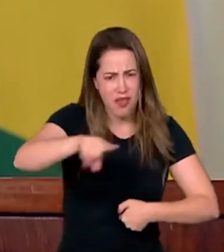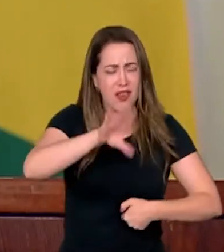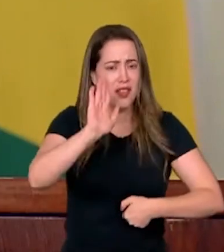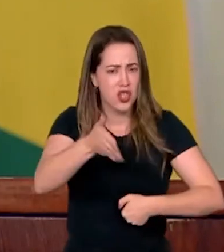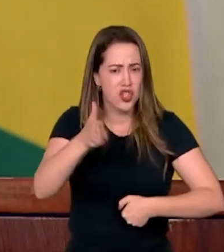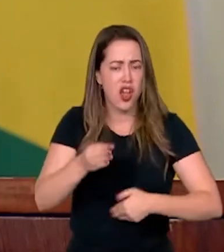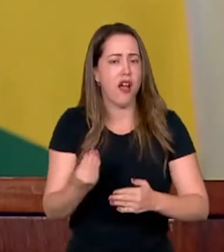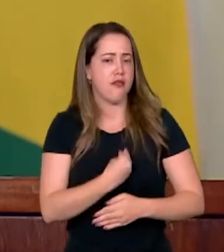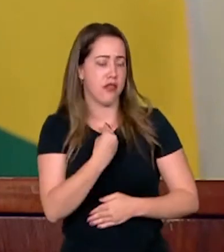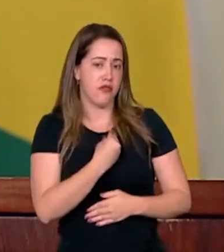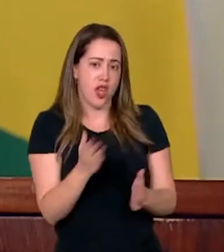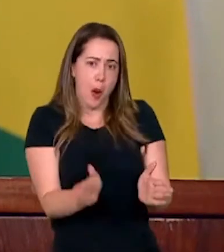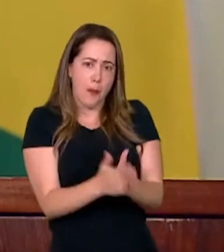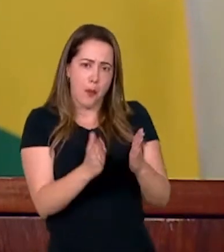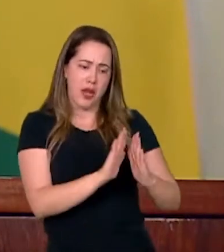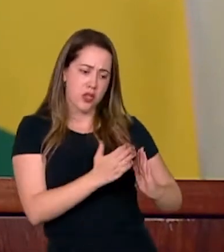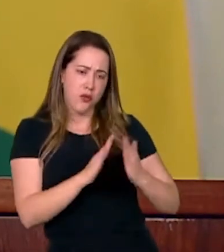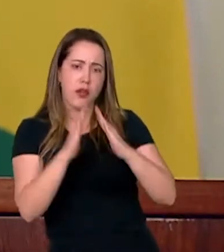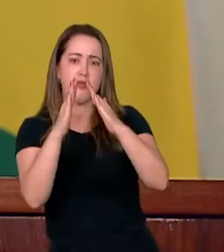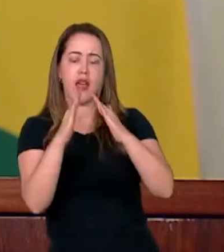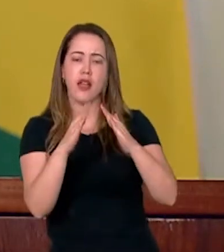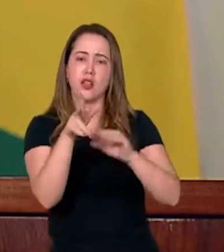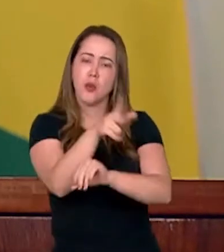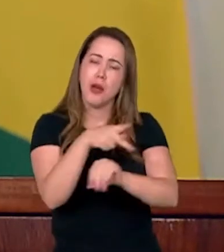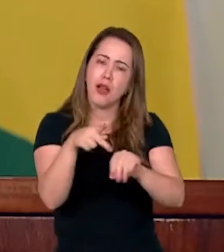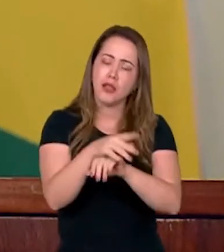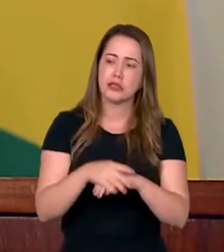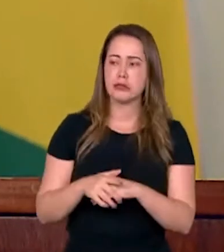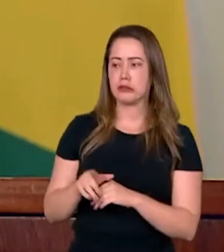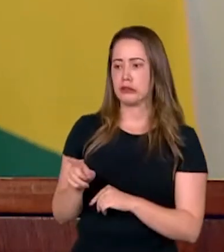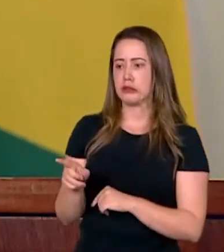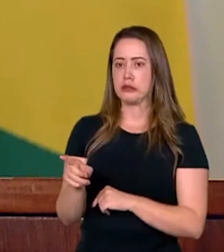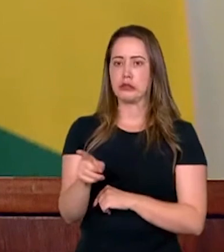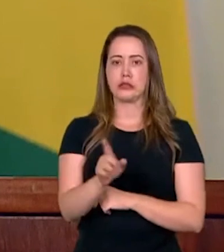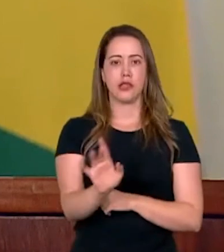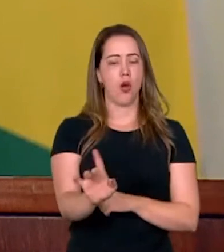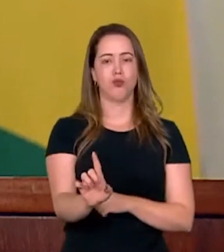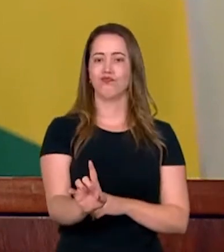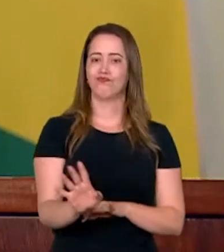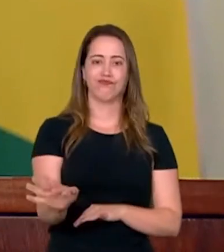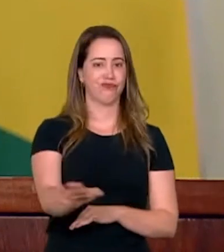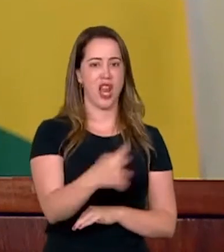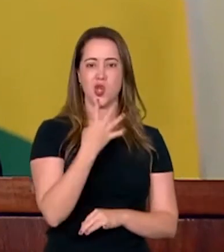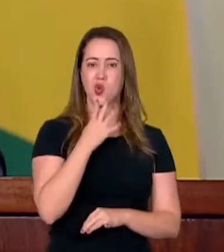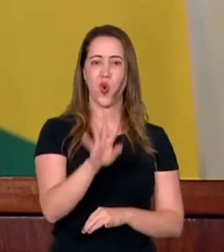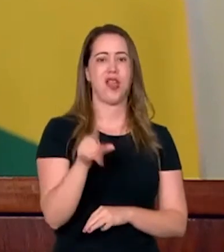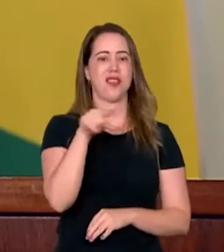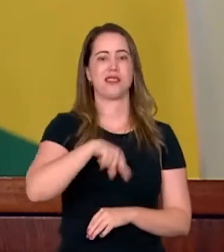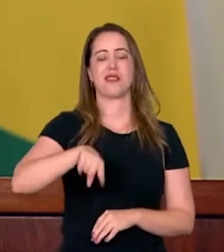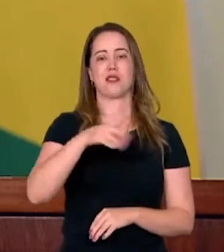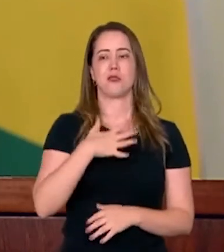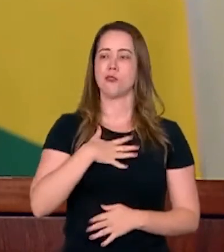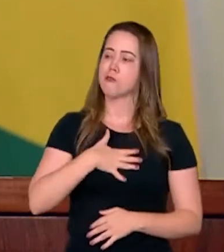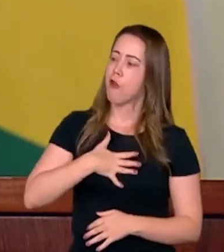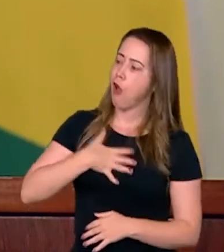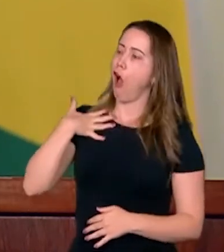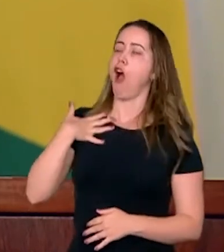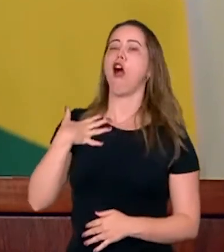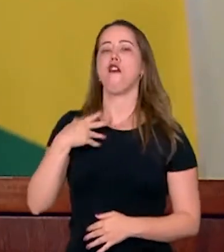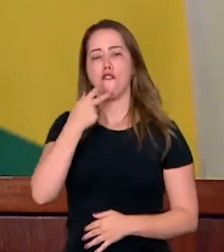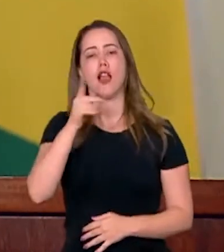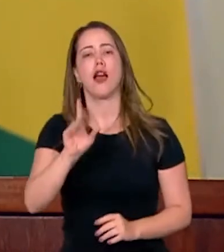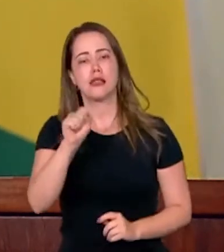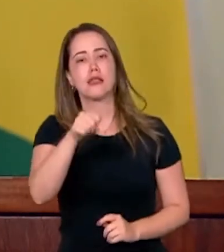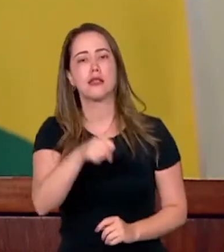na periferia de algum país? E eu falava, acho que não. E eu me enchi de orgulho para falar, sabe o que eu vou